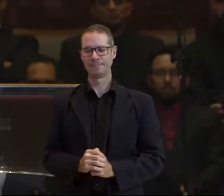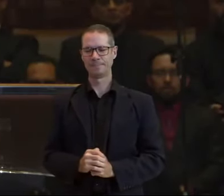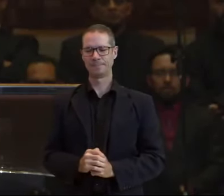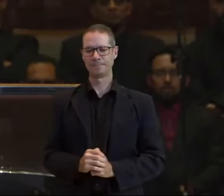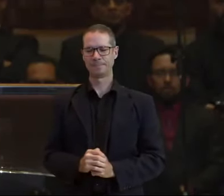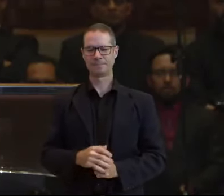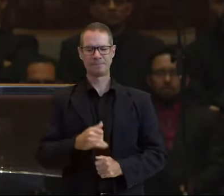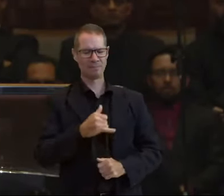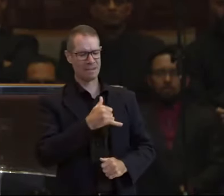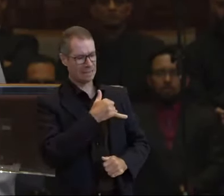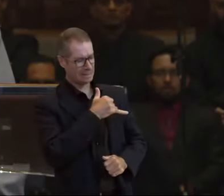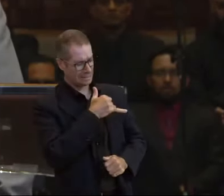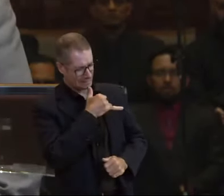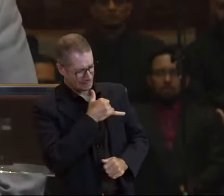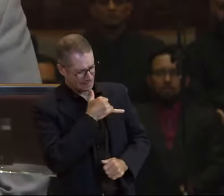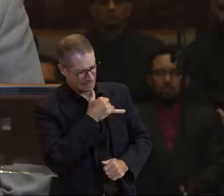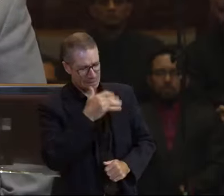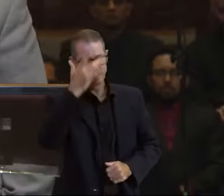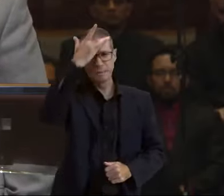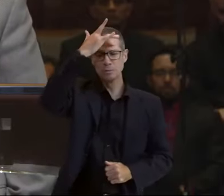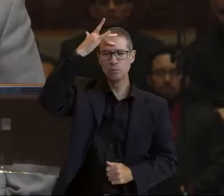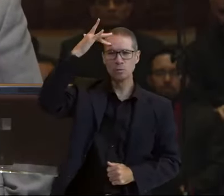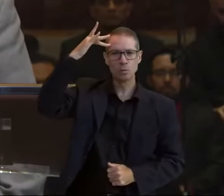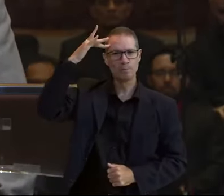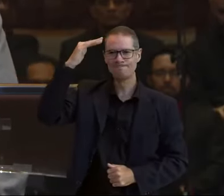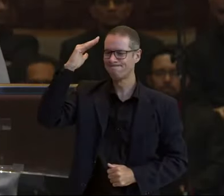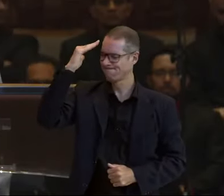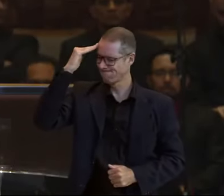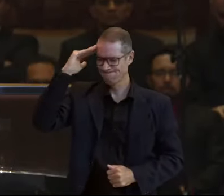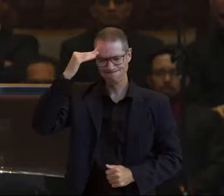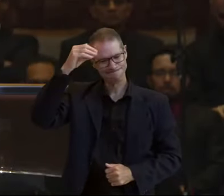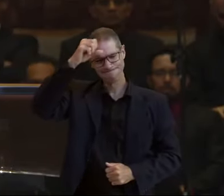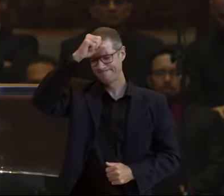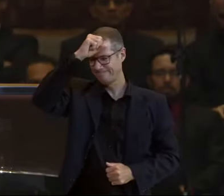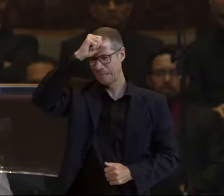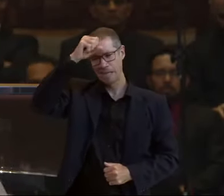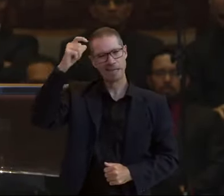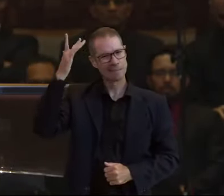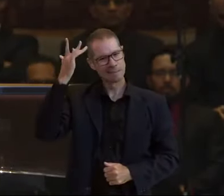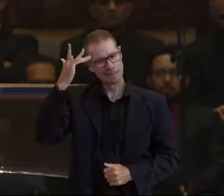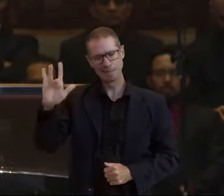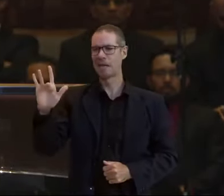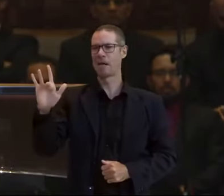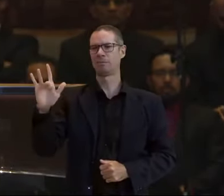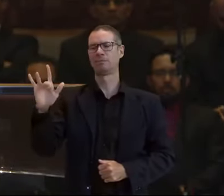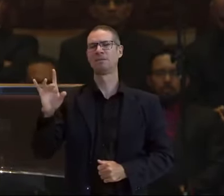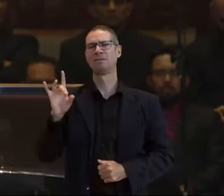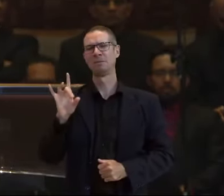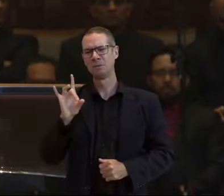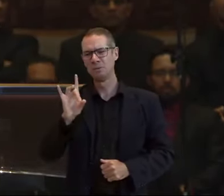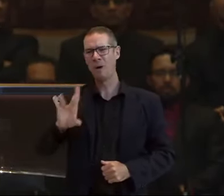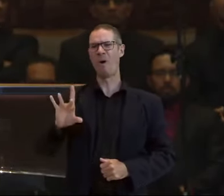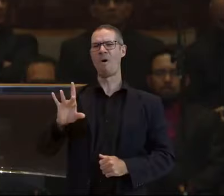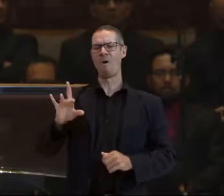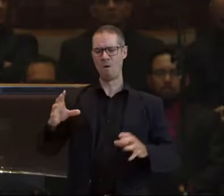Como eu fico triste de pessoas não poderem compreender que só nesta